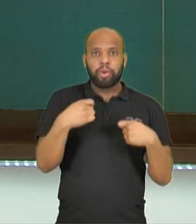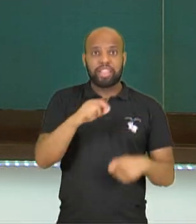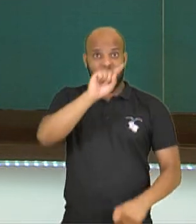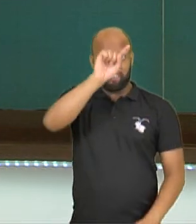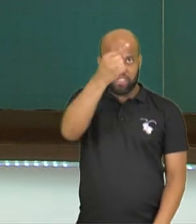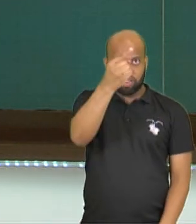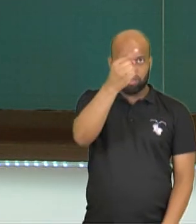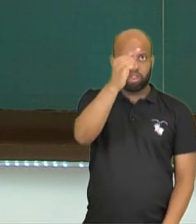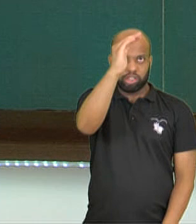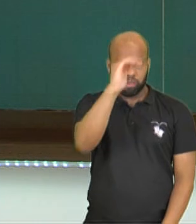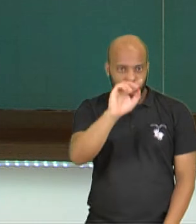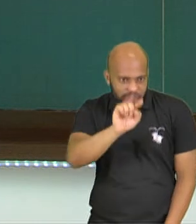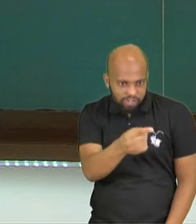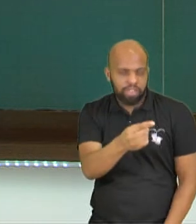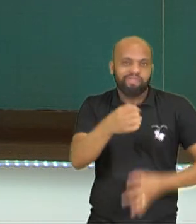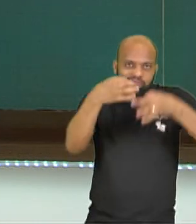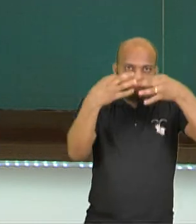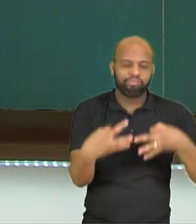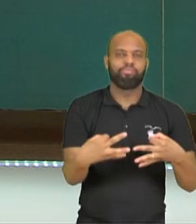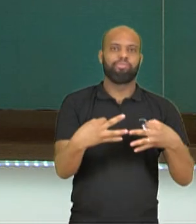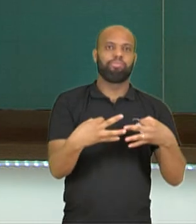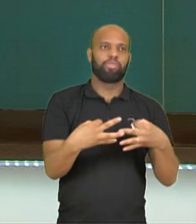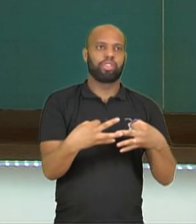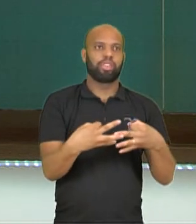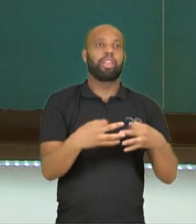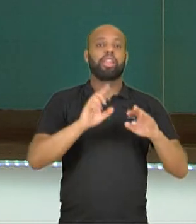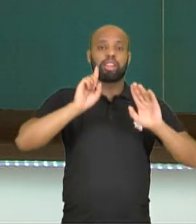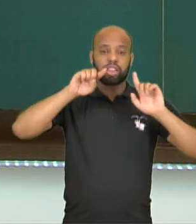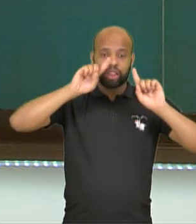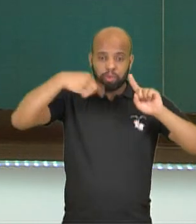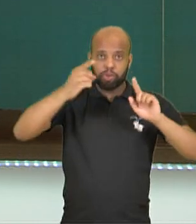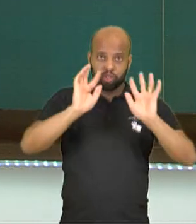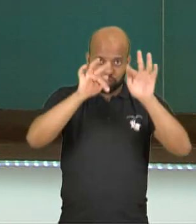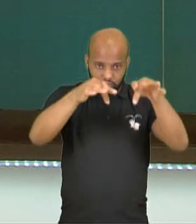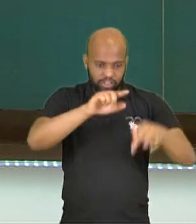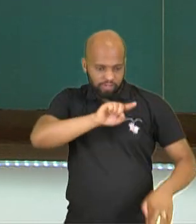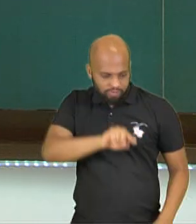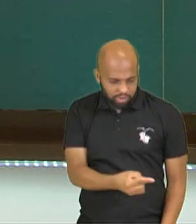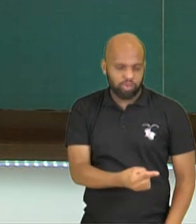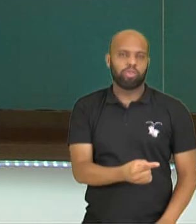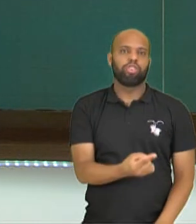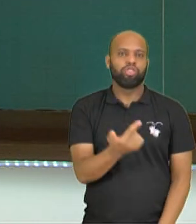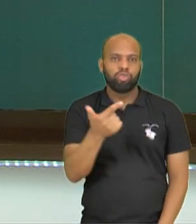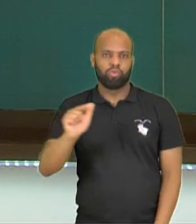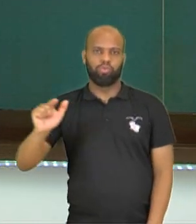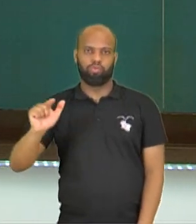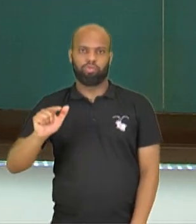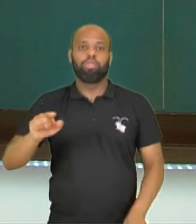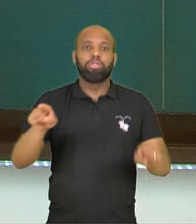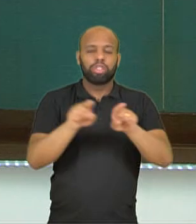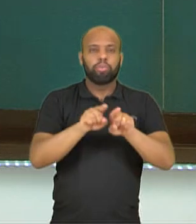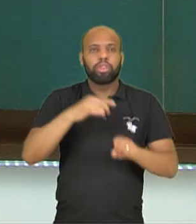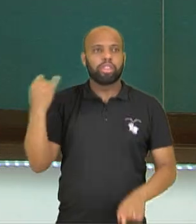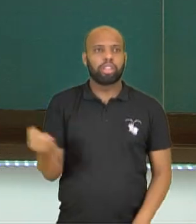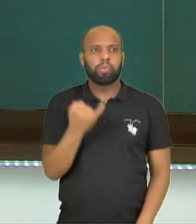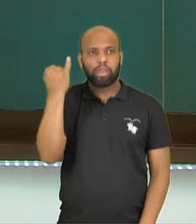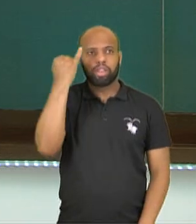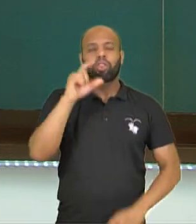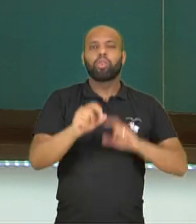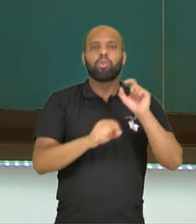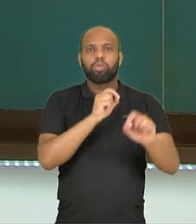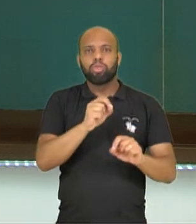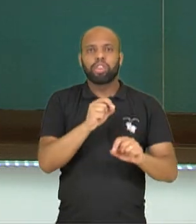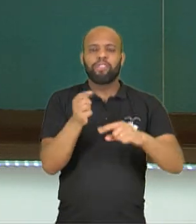de vírgula, ok? E a vírgula repete no final também. Vale lembrar também que toda fração representa